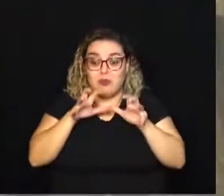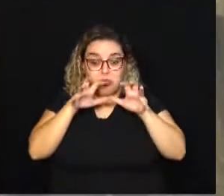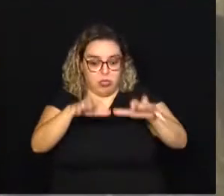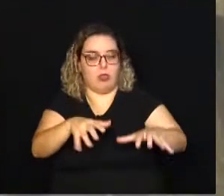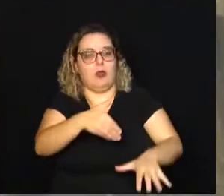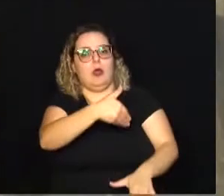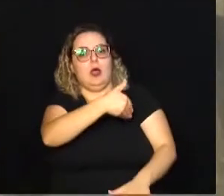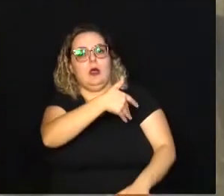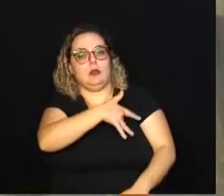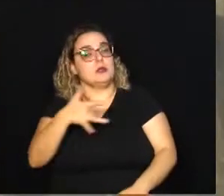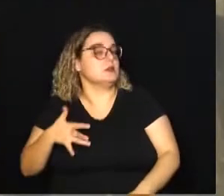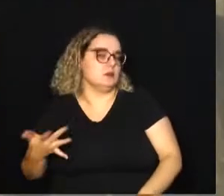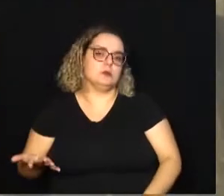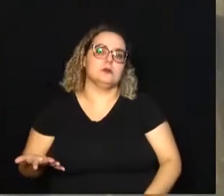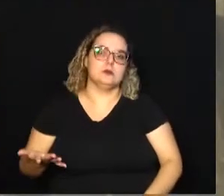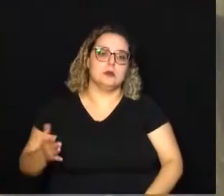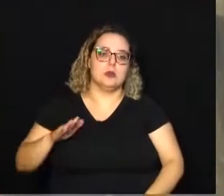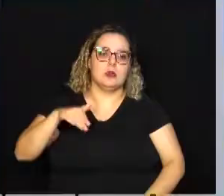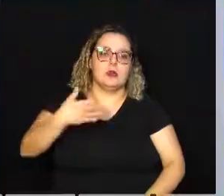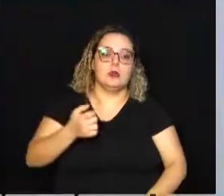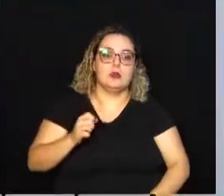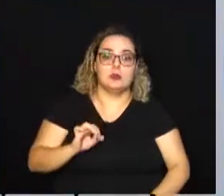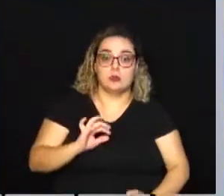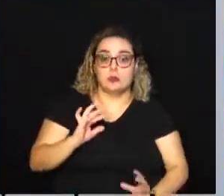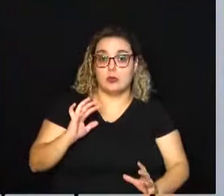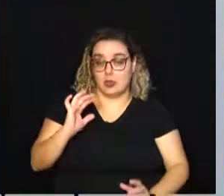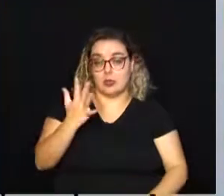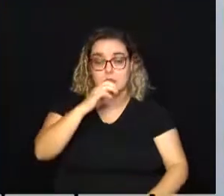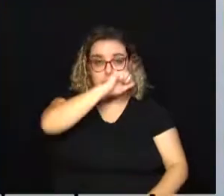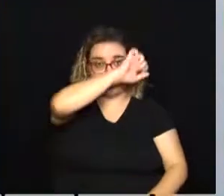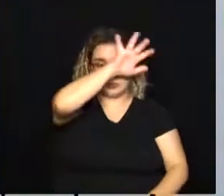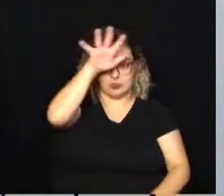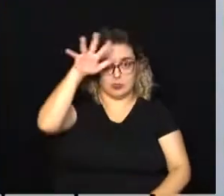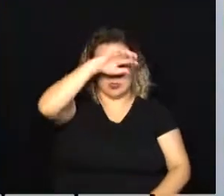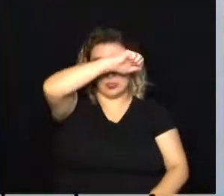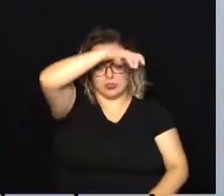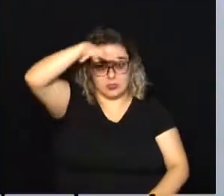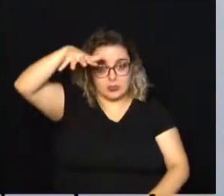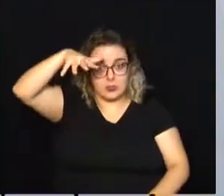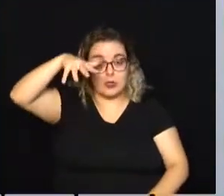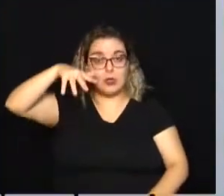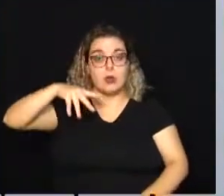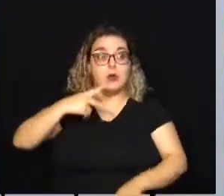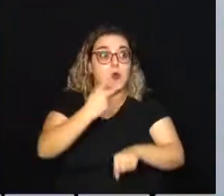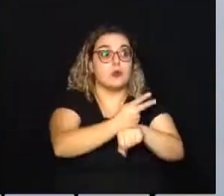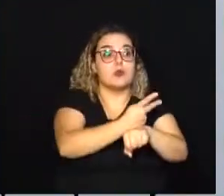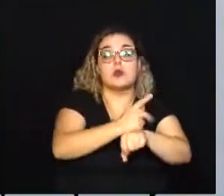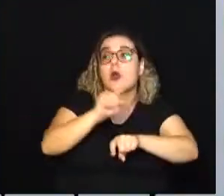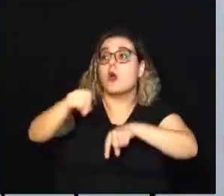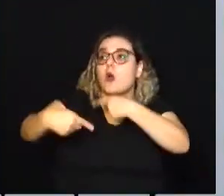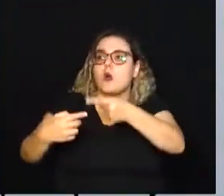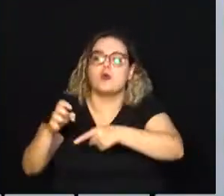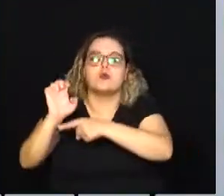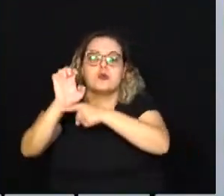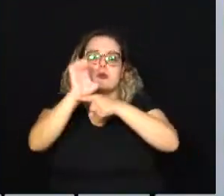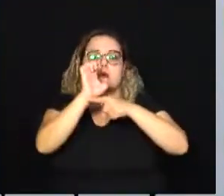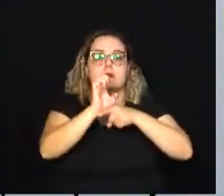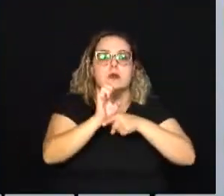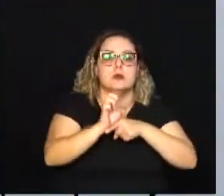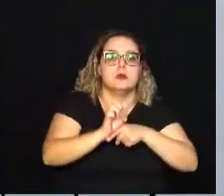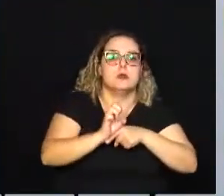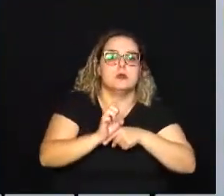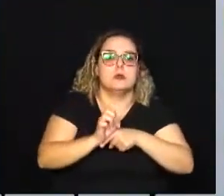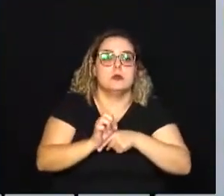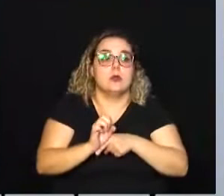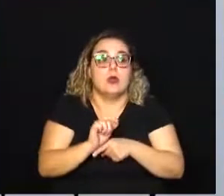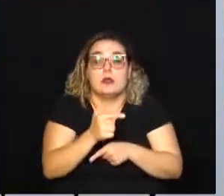colapsou Manaus, Amazonas, teve o recurso de procurar outros estados. Agora, se um estado colapsar, esse recurso